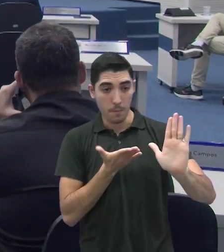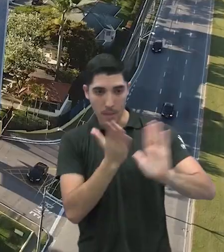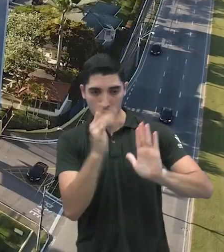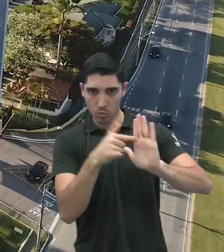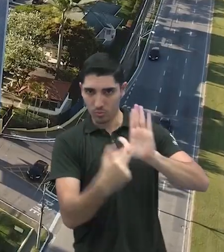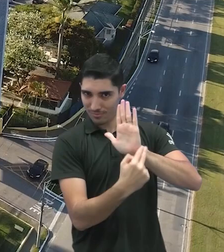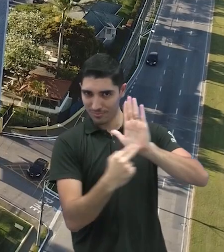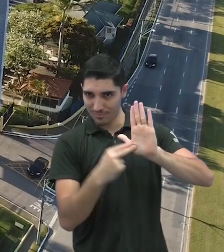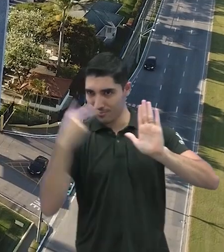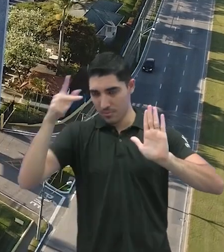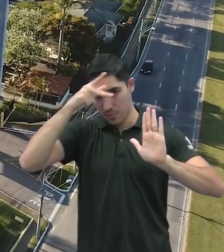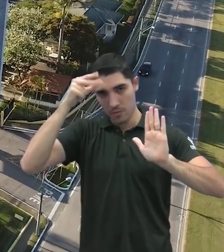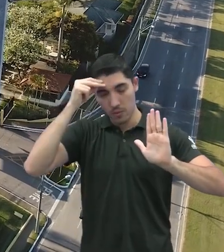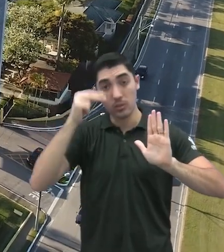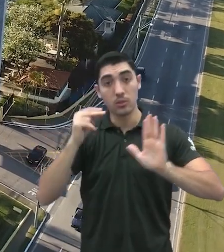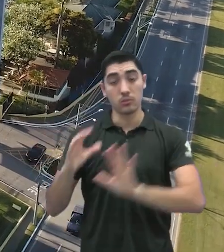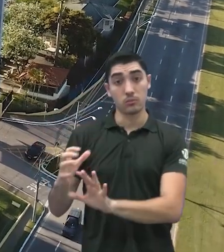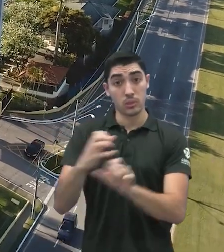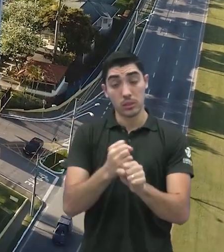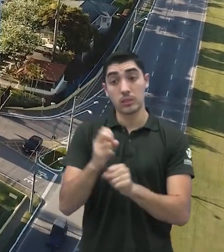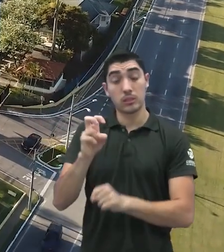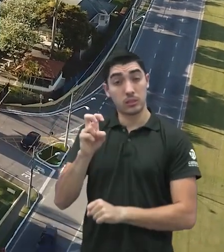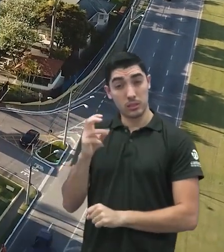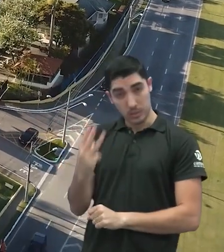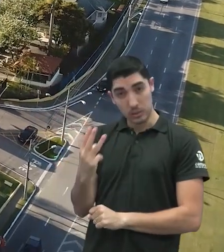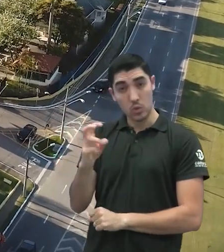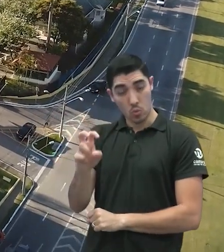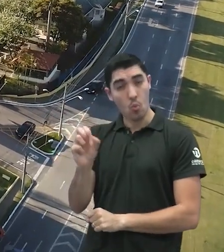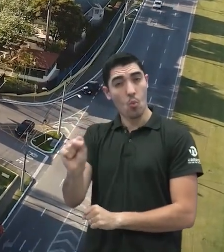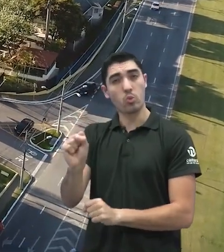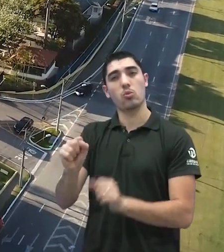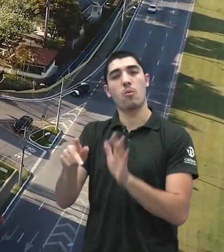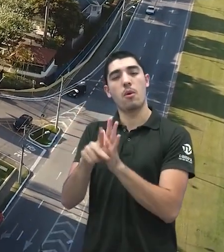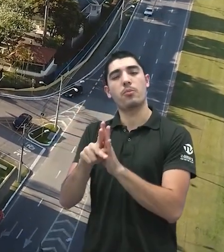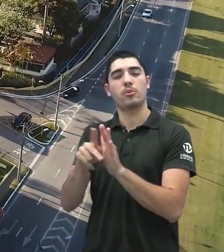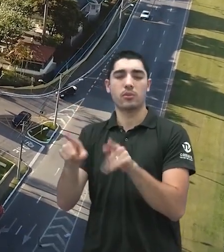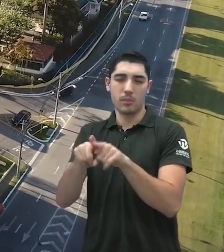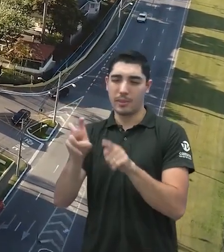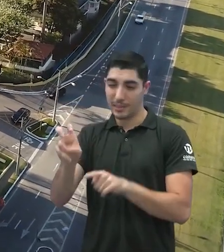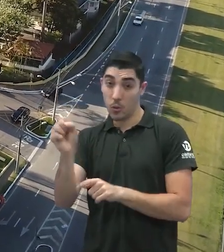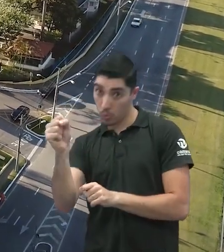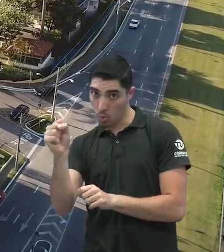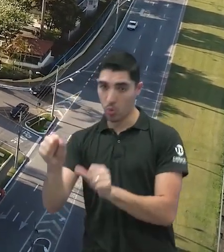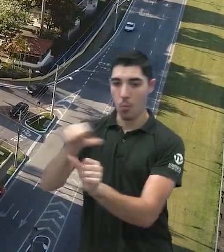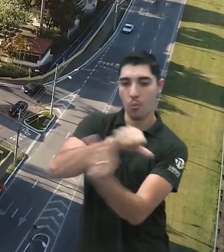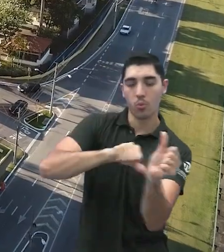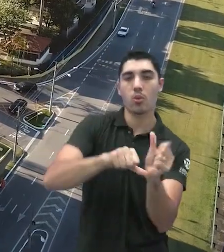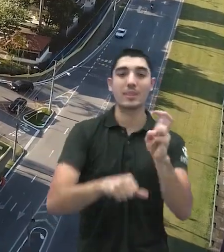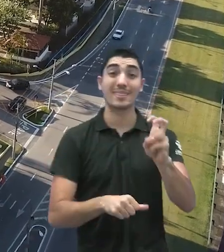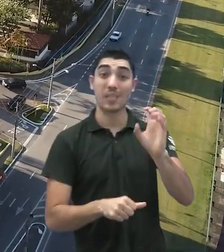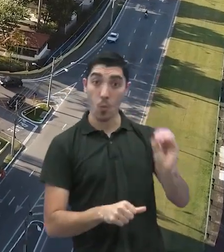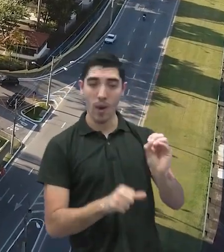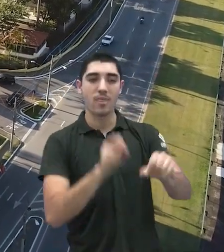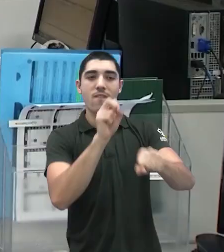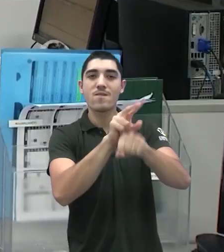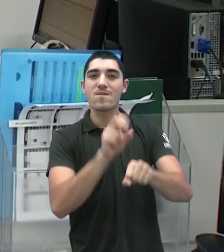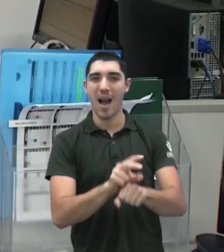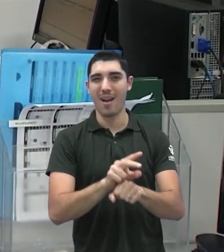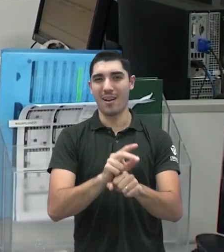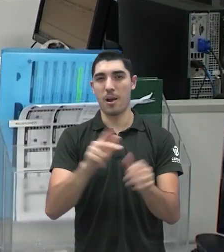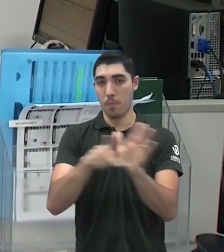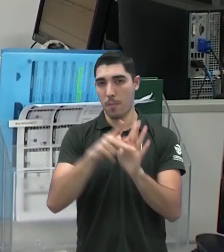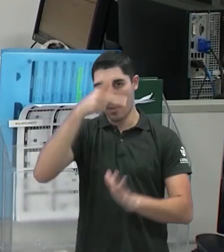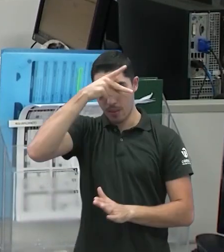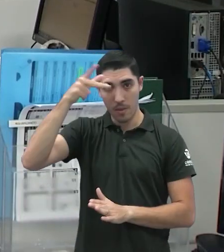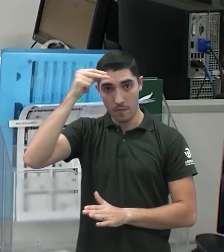sessão, extingue 88 casos de monitoria e cria 50 funções de supervisão nos órgãos do Poder Executivo, que deverão